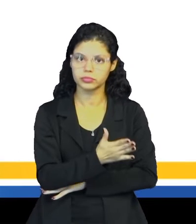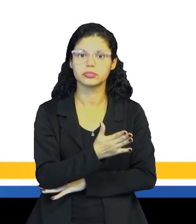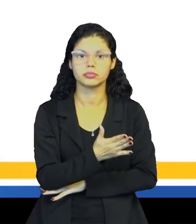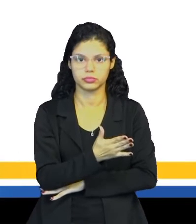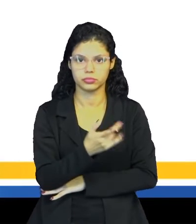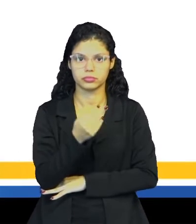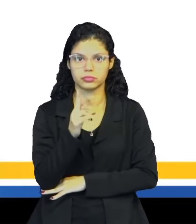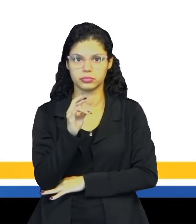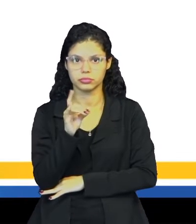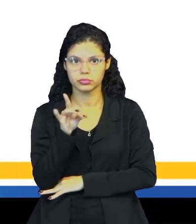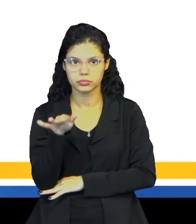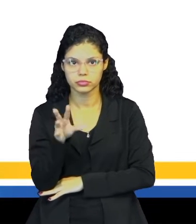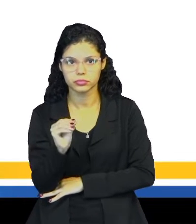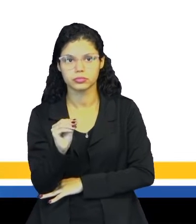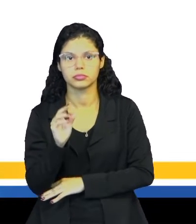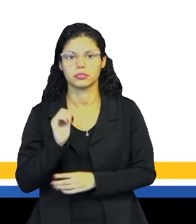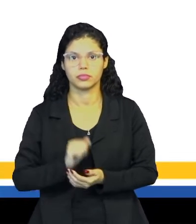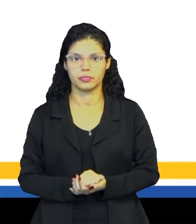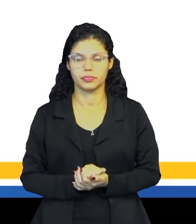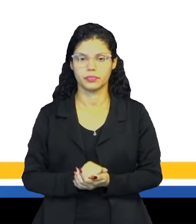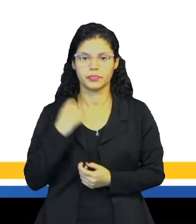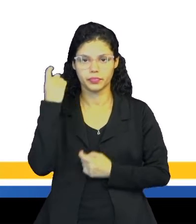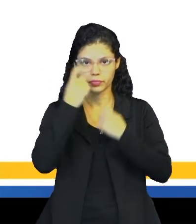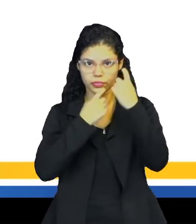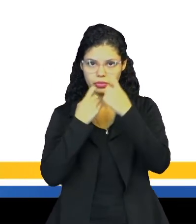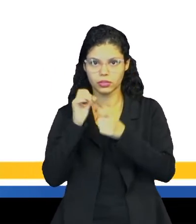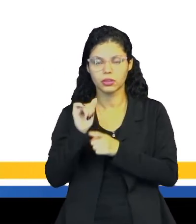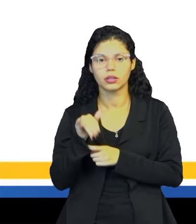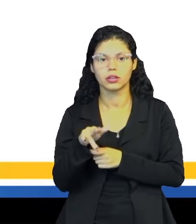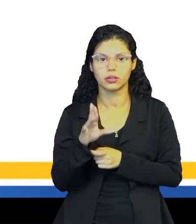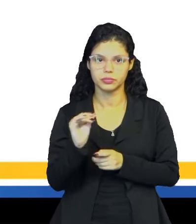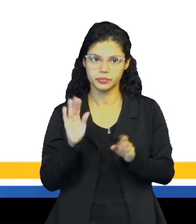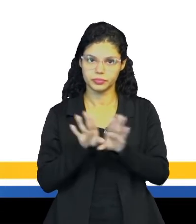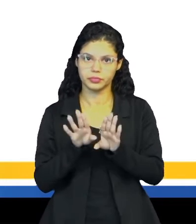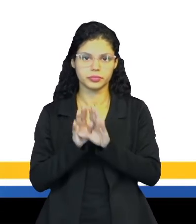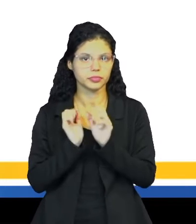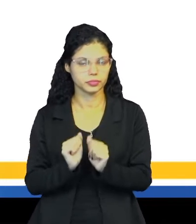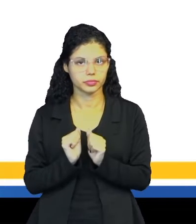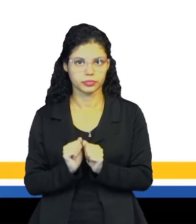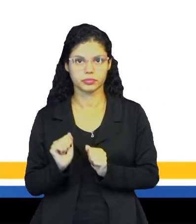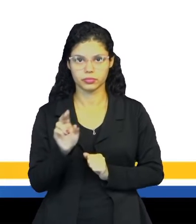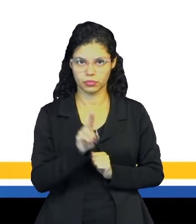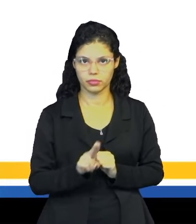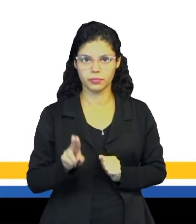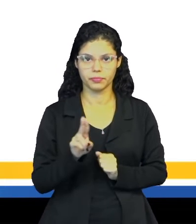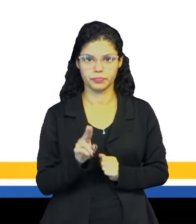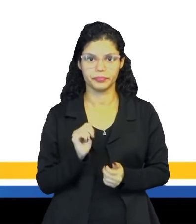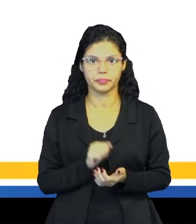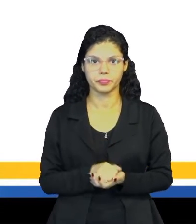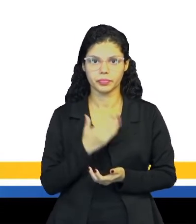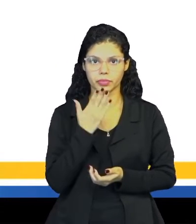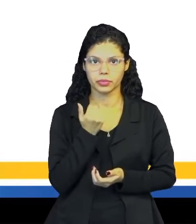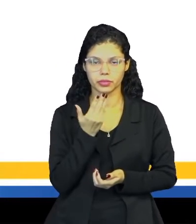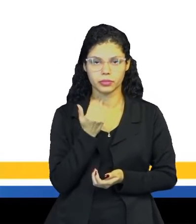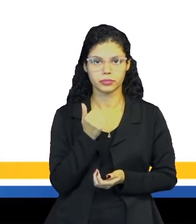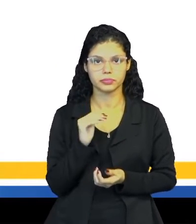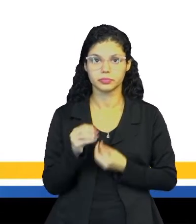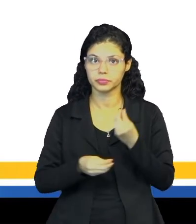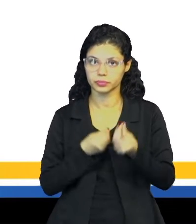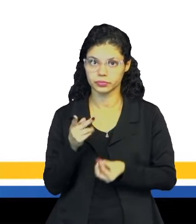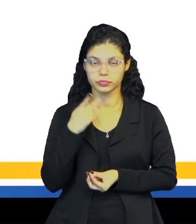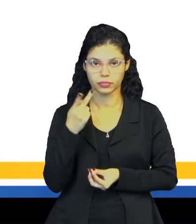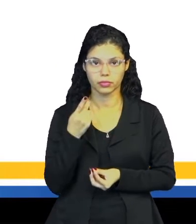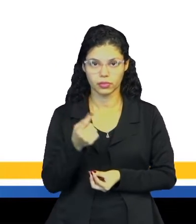Em protozoários, dos cículas, a excreção, a amônia também pode ser realizada por vacúolo contrátil. Essa alimentação, então, como eu